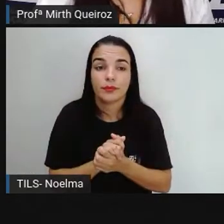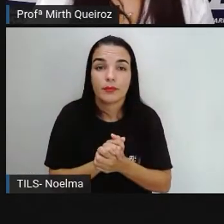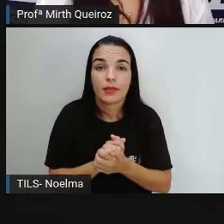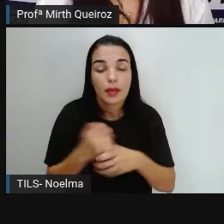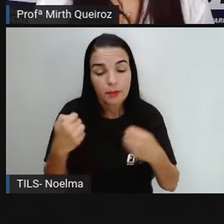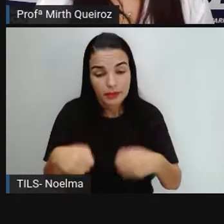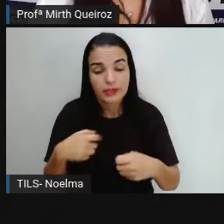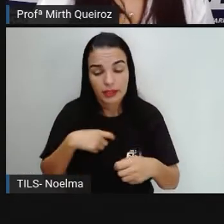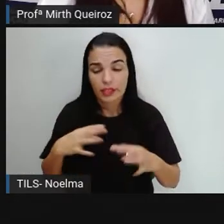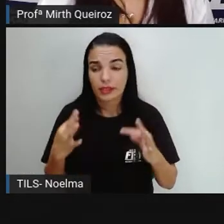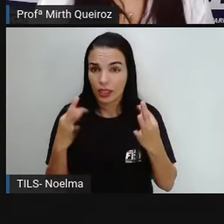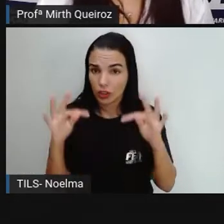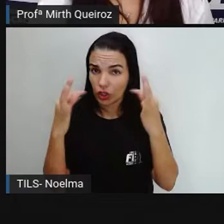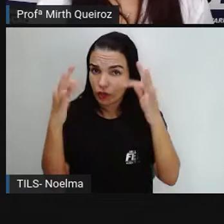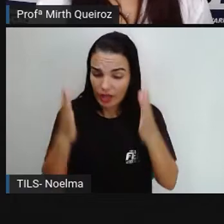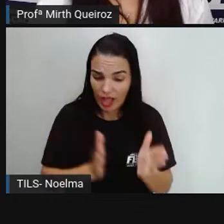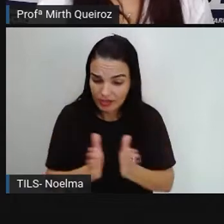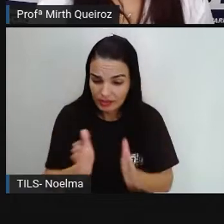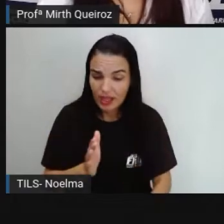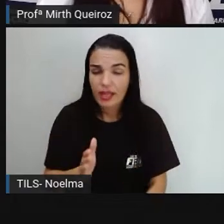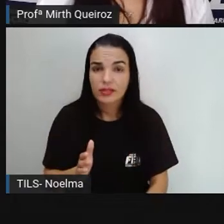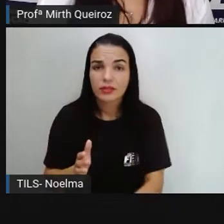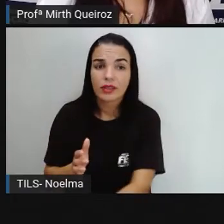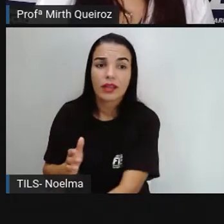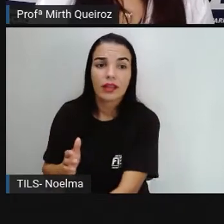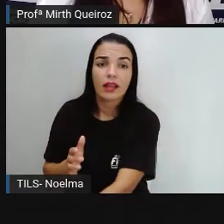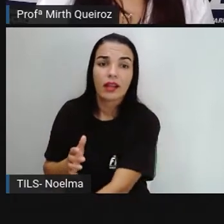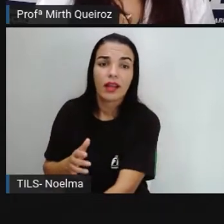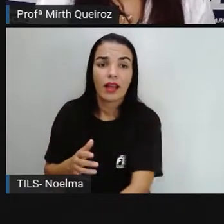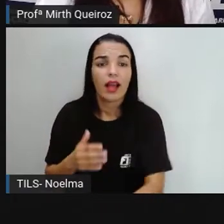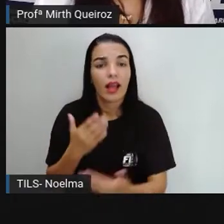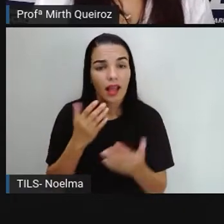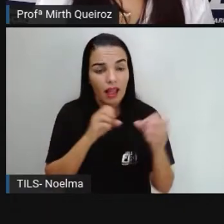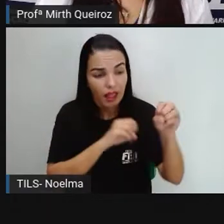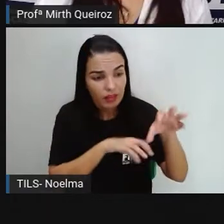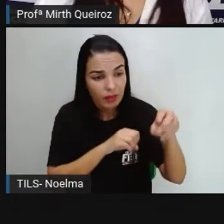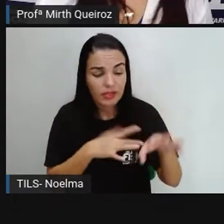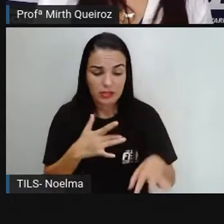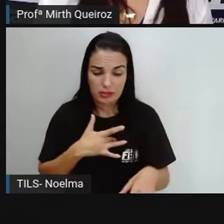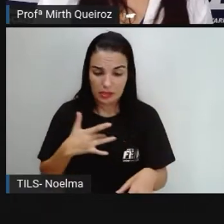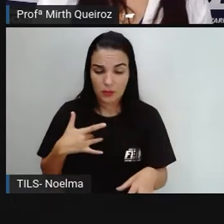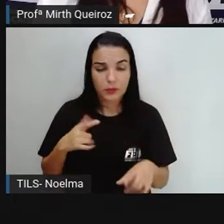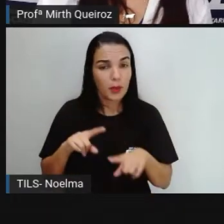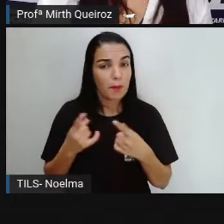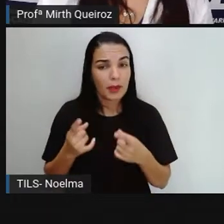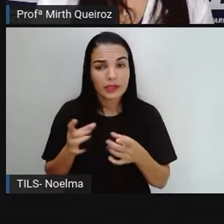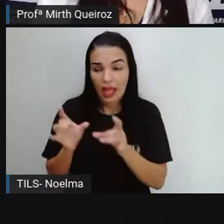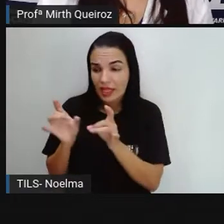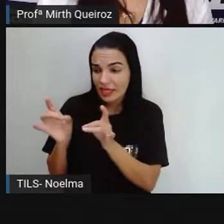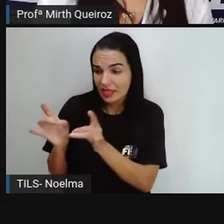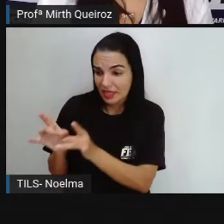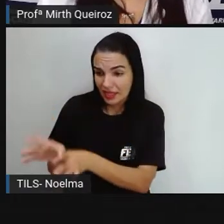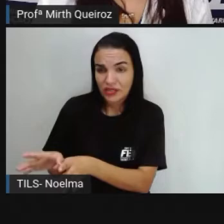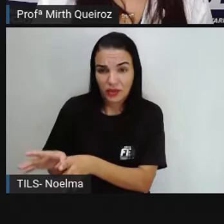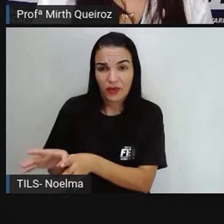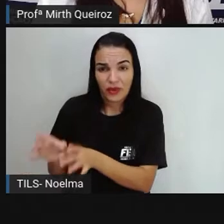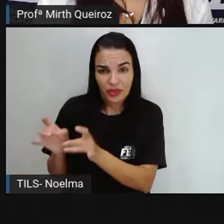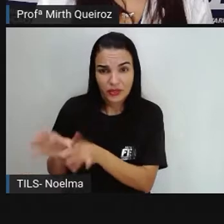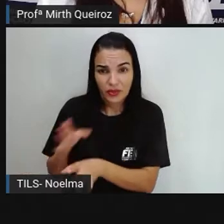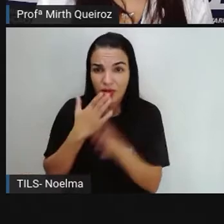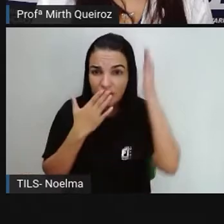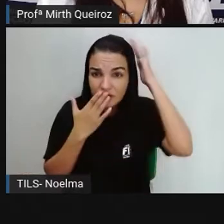tendo acesso à tecnologia, educação, saúde, vai se modificando, mas não deixam de ser índios,